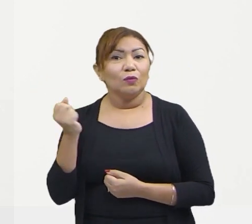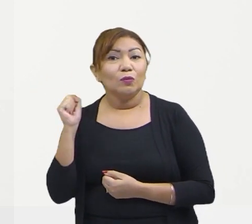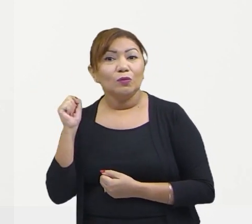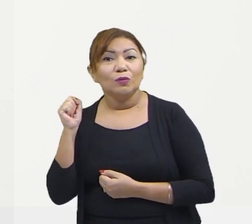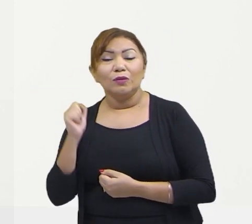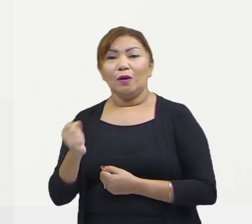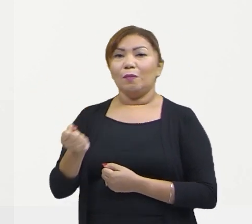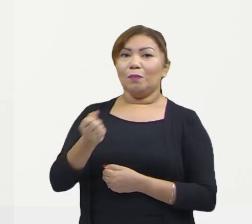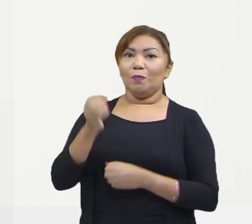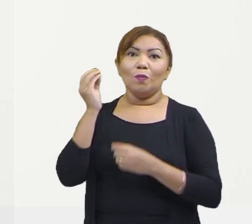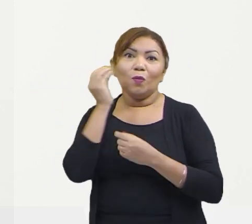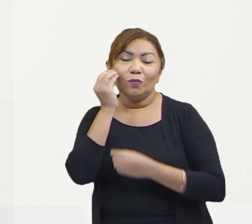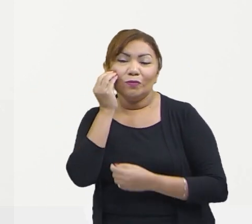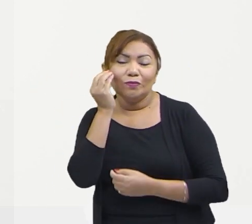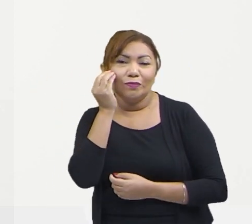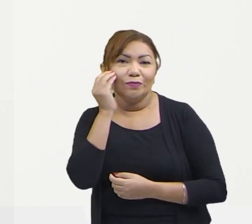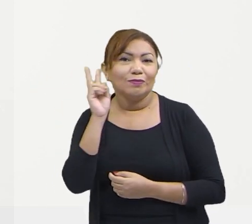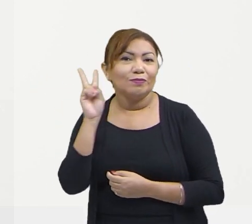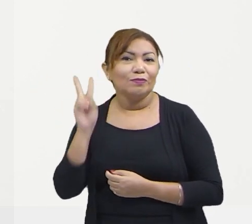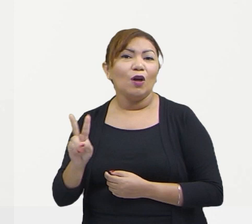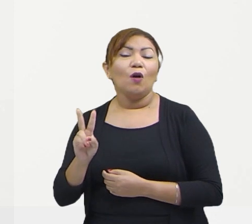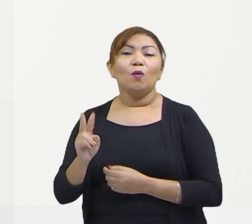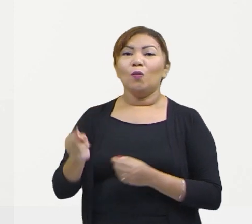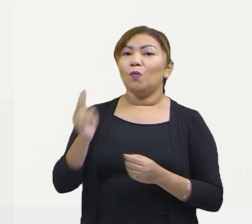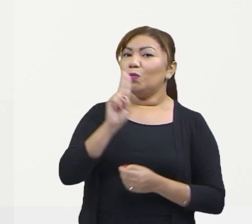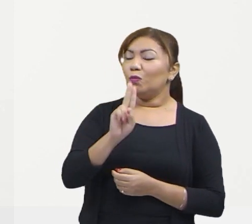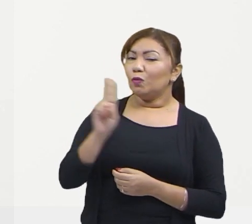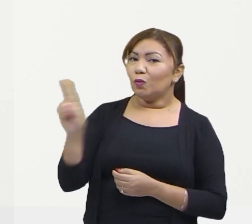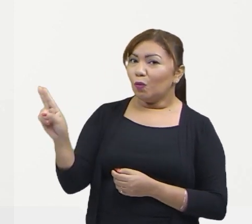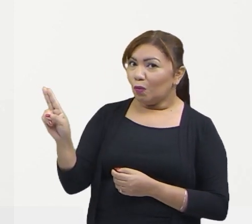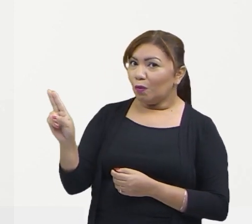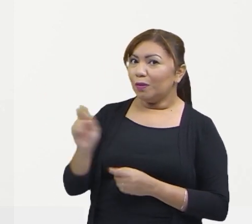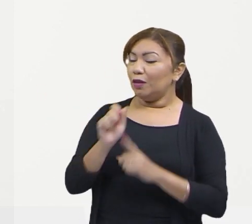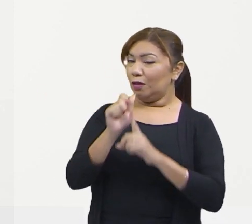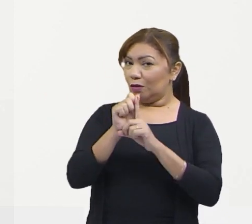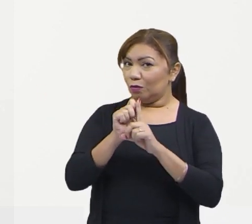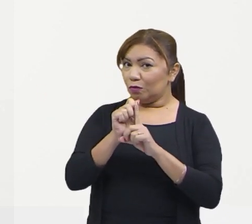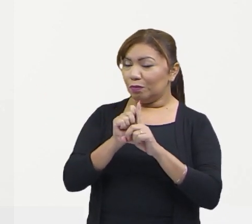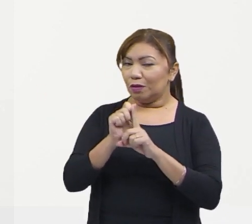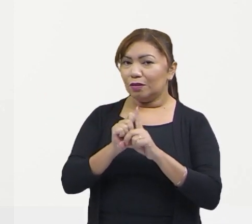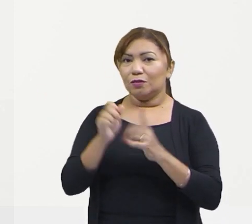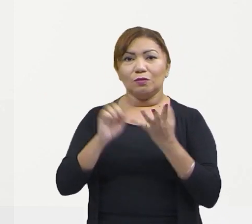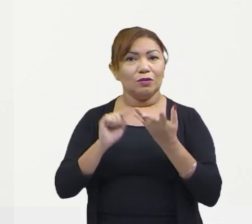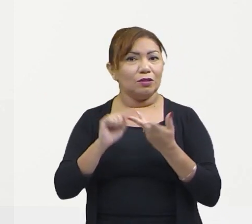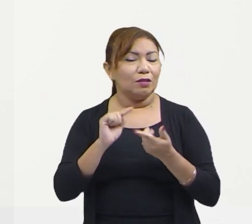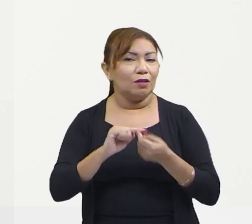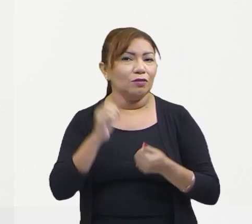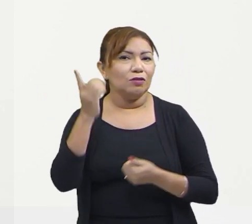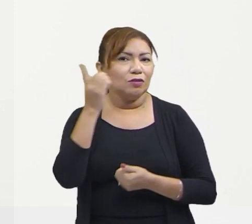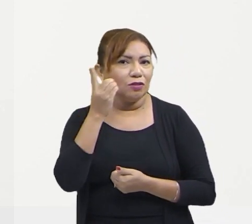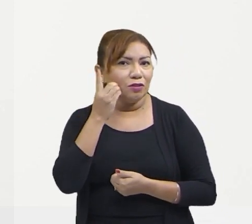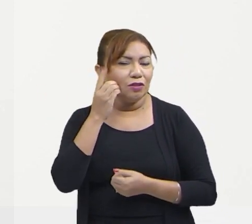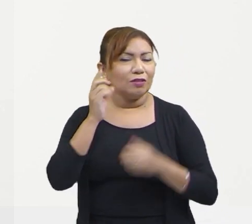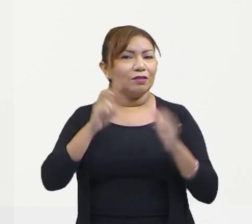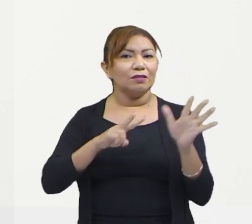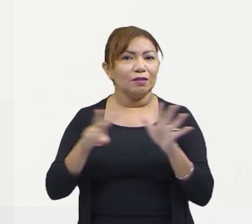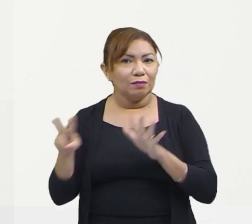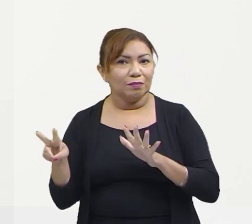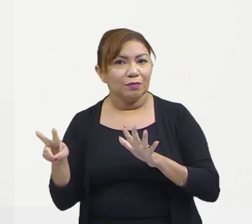nome dos meses, quanto a quantidade de dias, quantidade de dias da